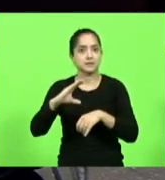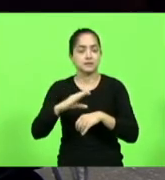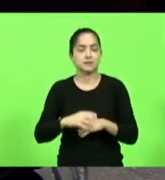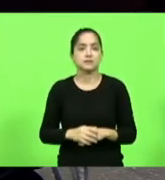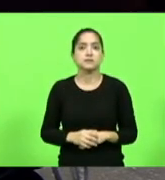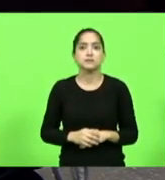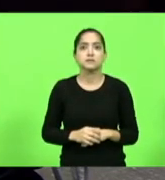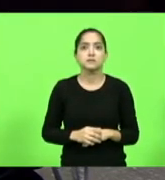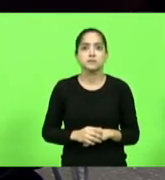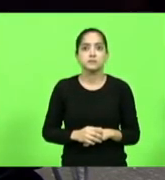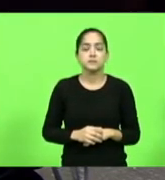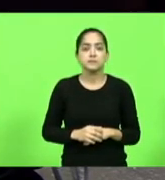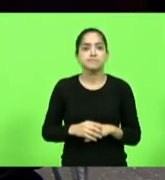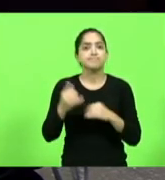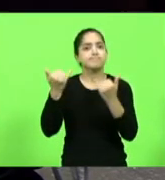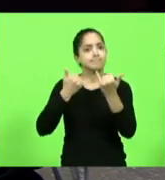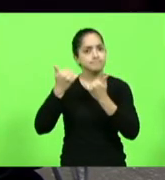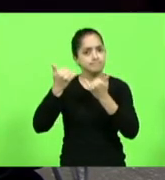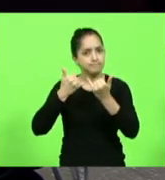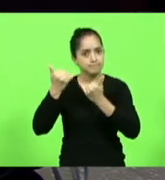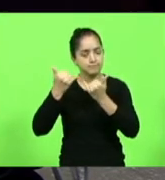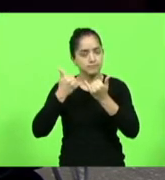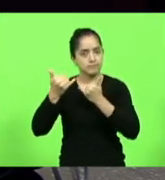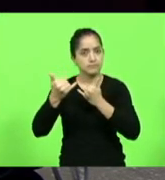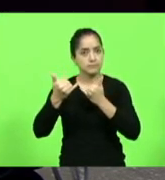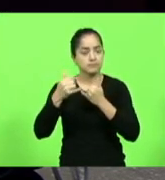Quem tem essas informações